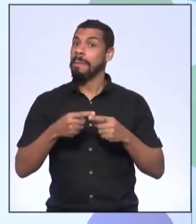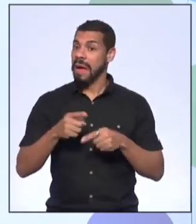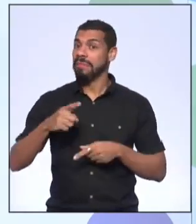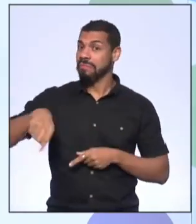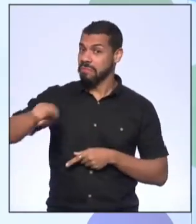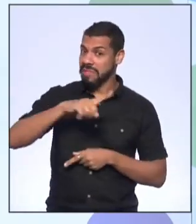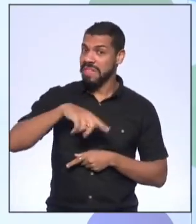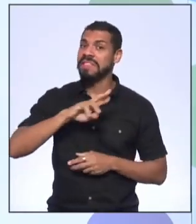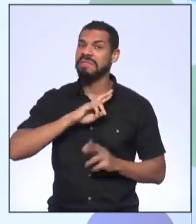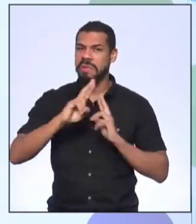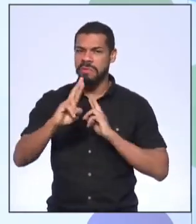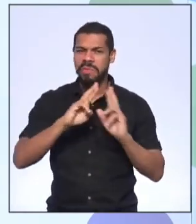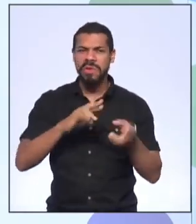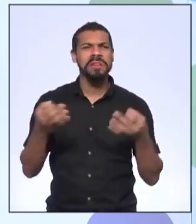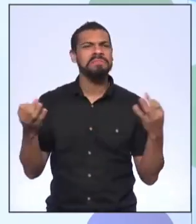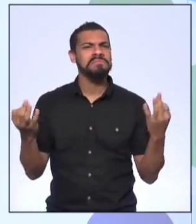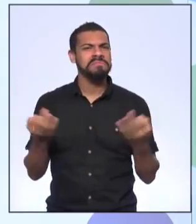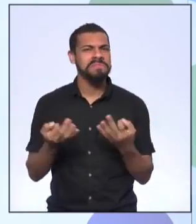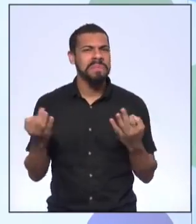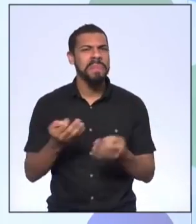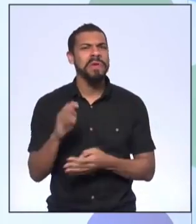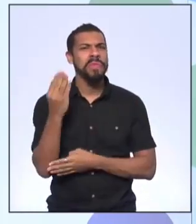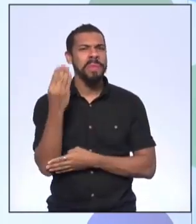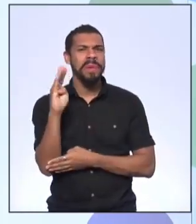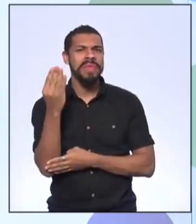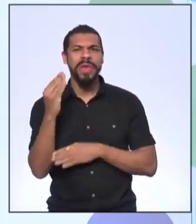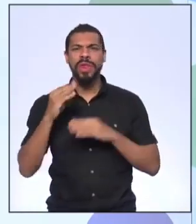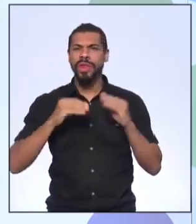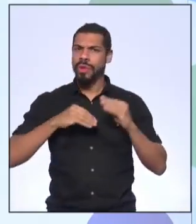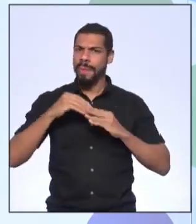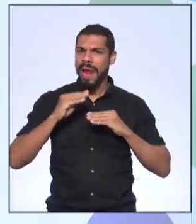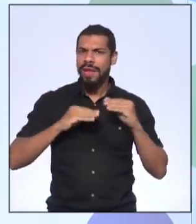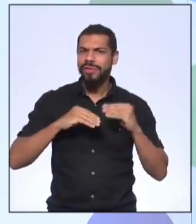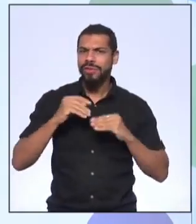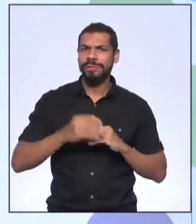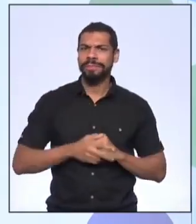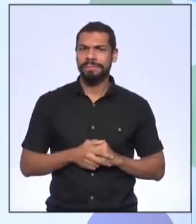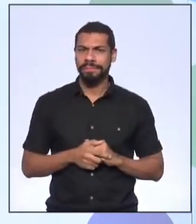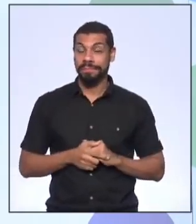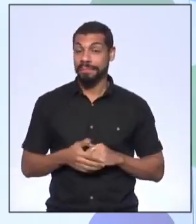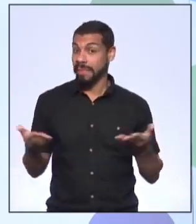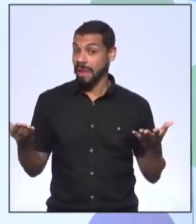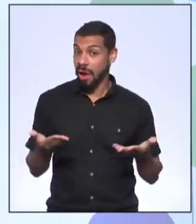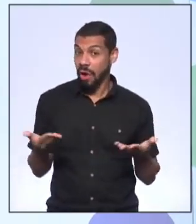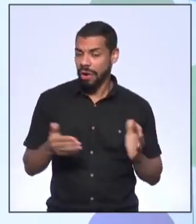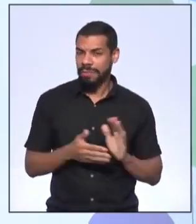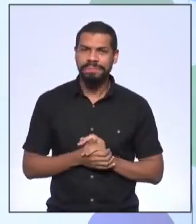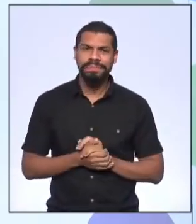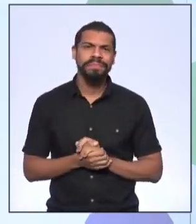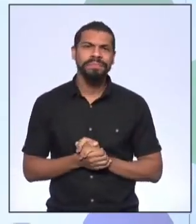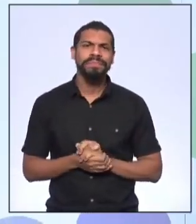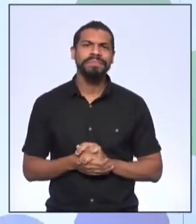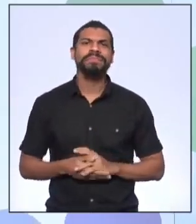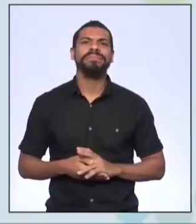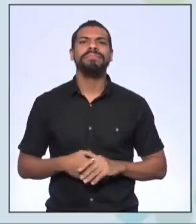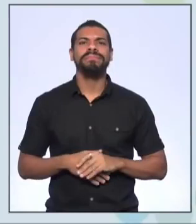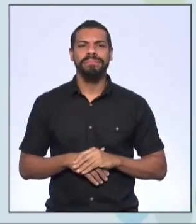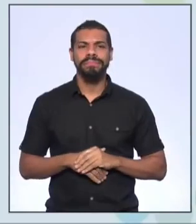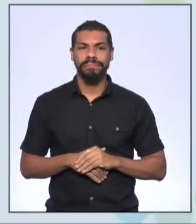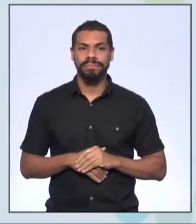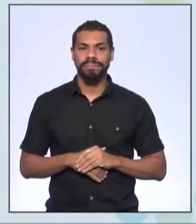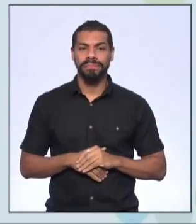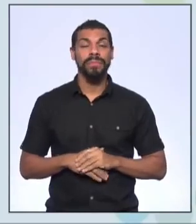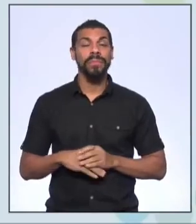certíssimo aí, na questão da madeira e do plástico, tá? São mais isolantes. Convecção. Pessoal, convecção seria o quê? Você vai